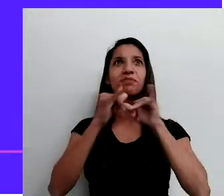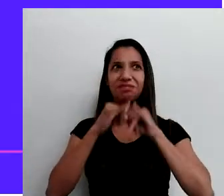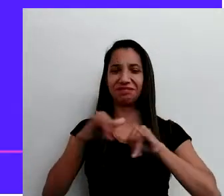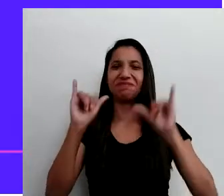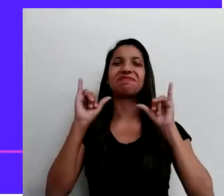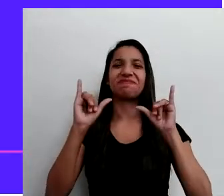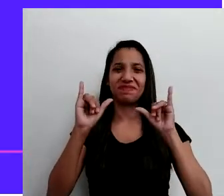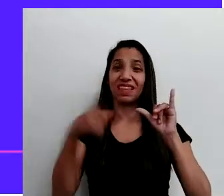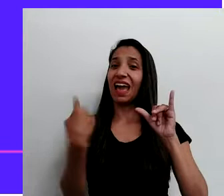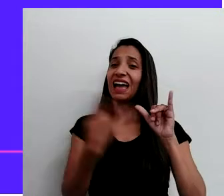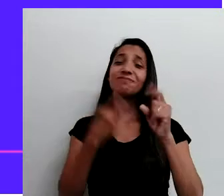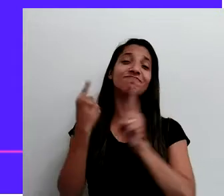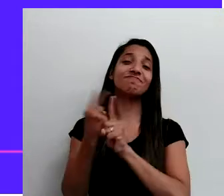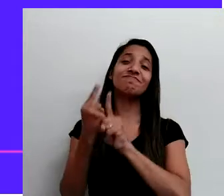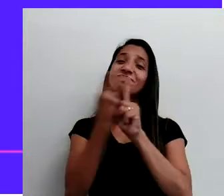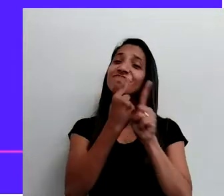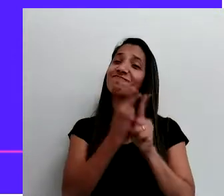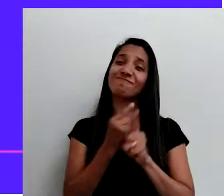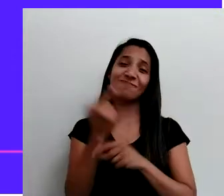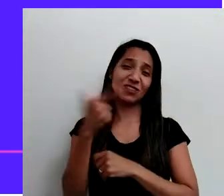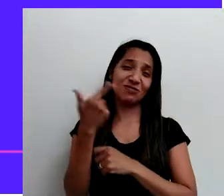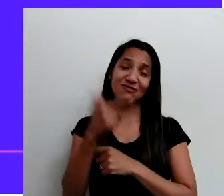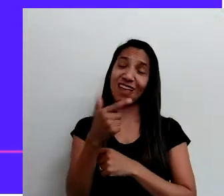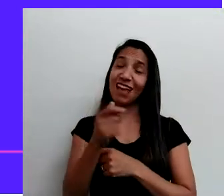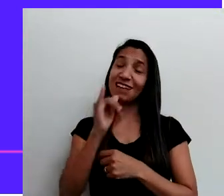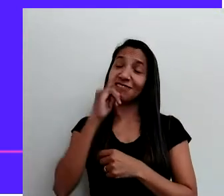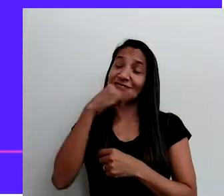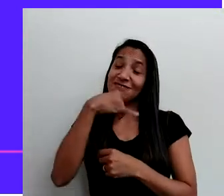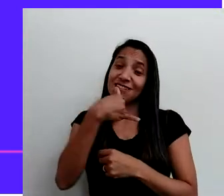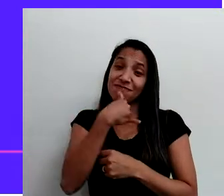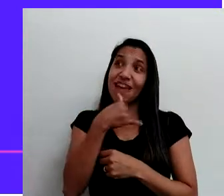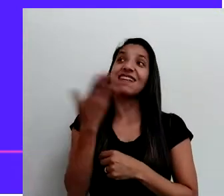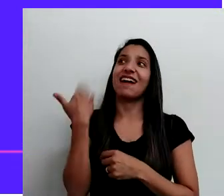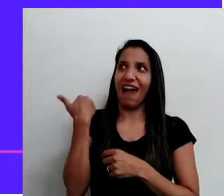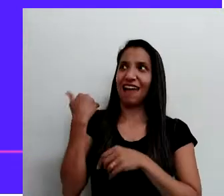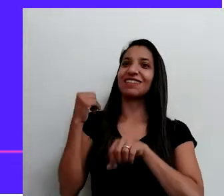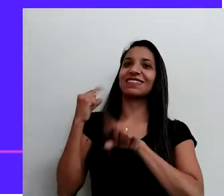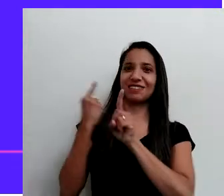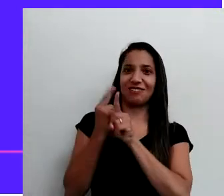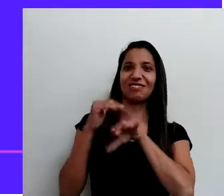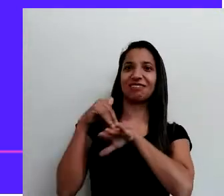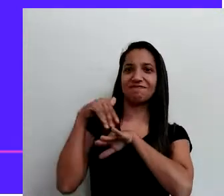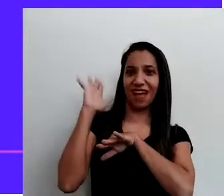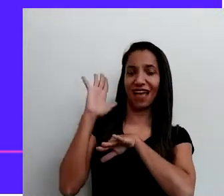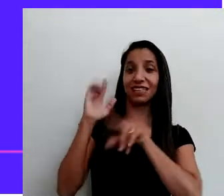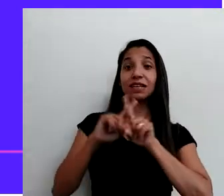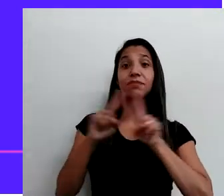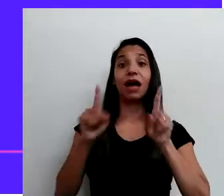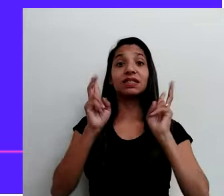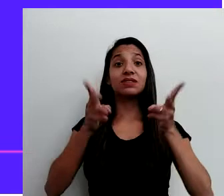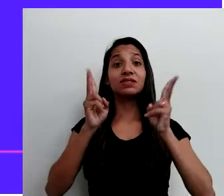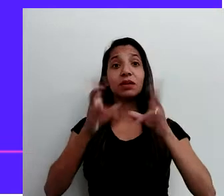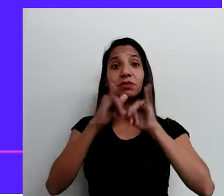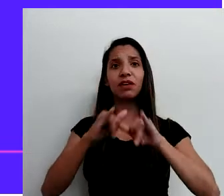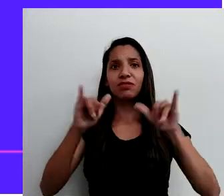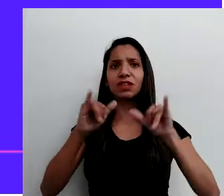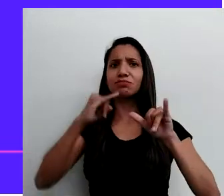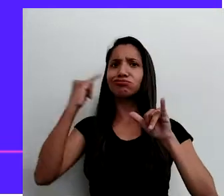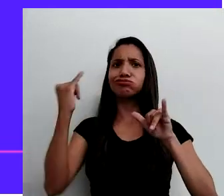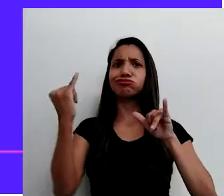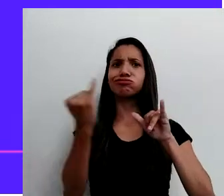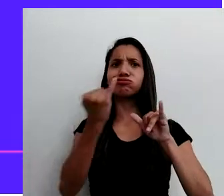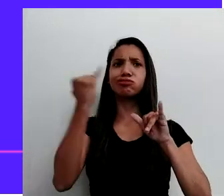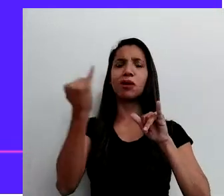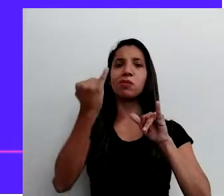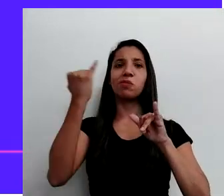hoje em dia com a frequência do passado, mas eu sempre falo com Flávia. Foi muito importante e é até hoje para a